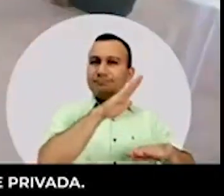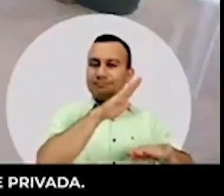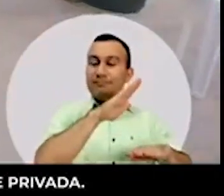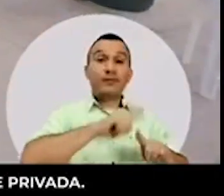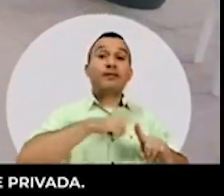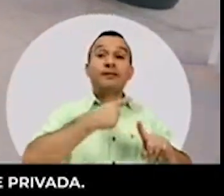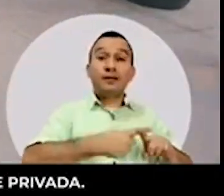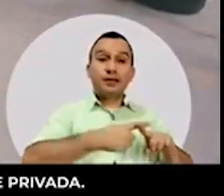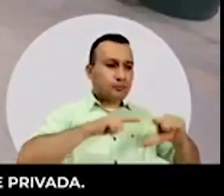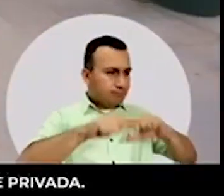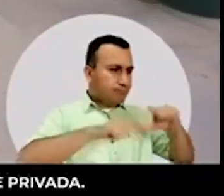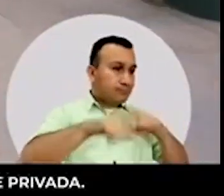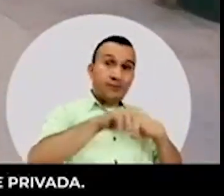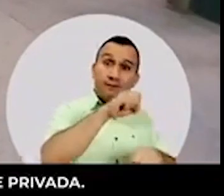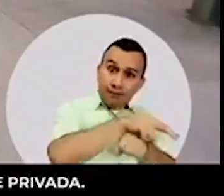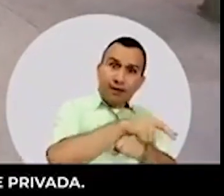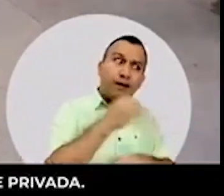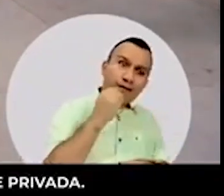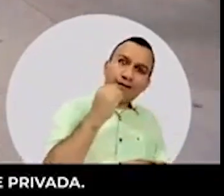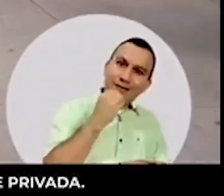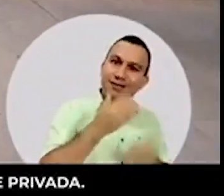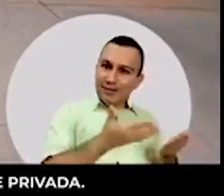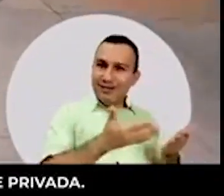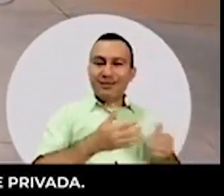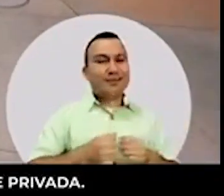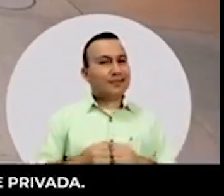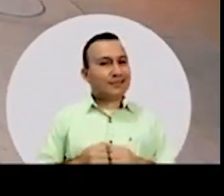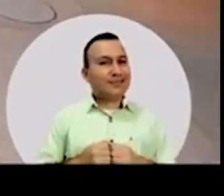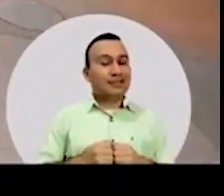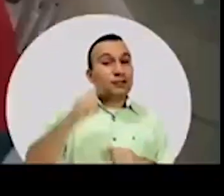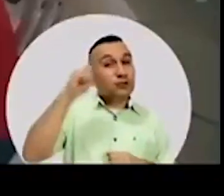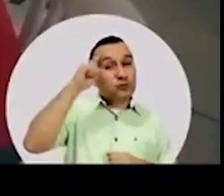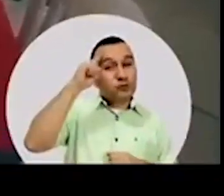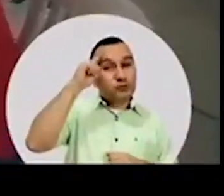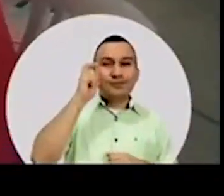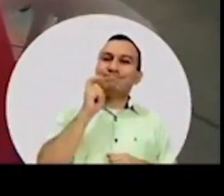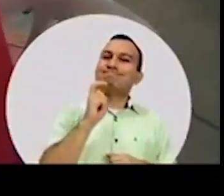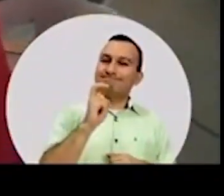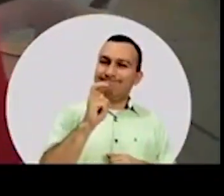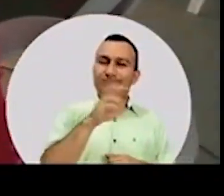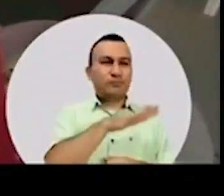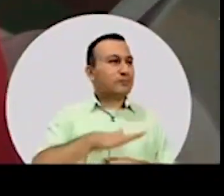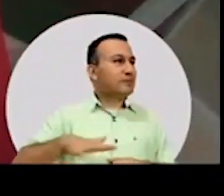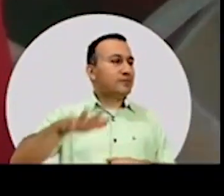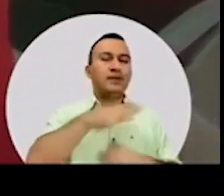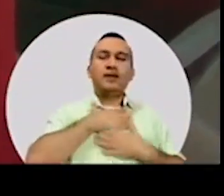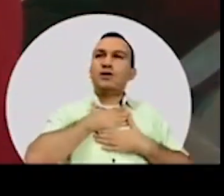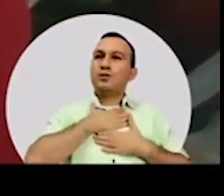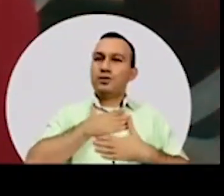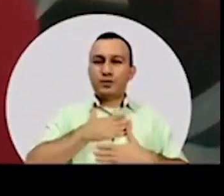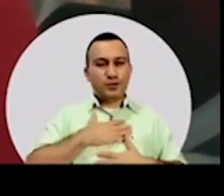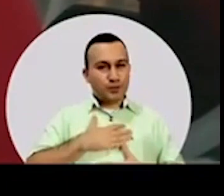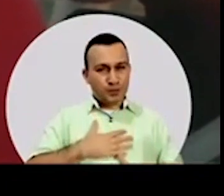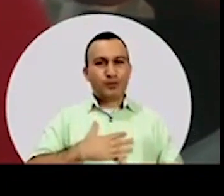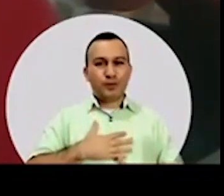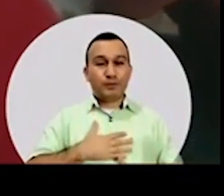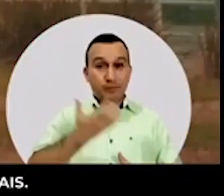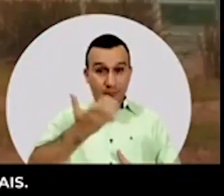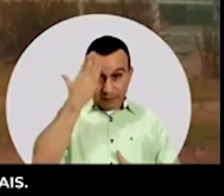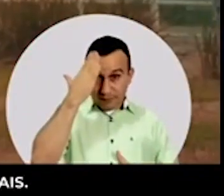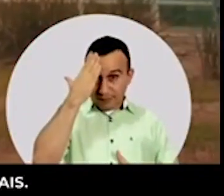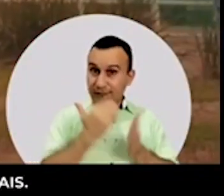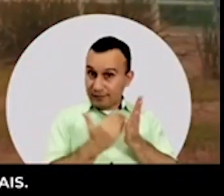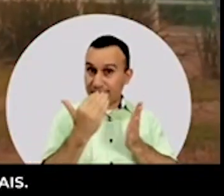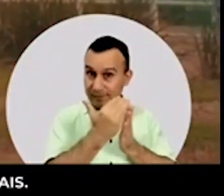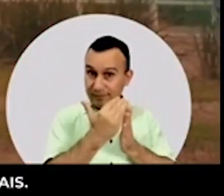negociações com parceiros da iniciativa pública e privada. Um alívio para o nosso bolso e novas oportunidades.